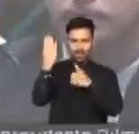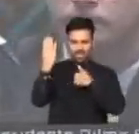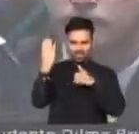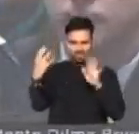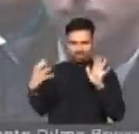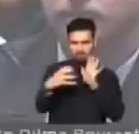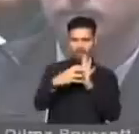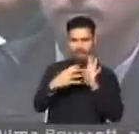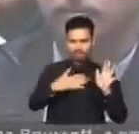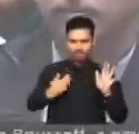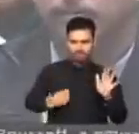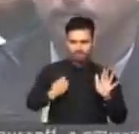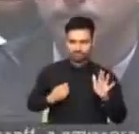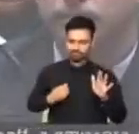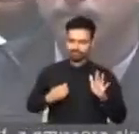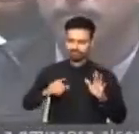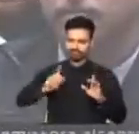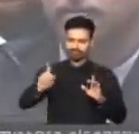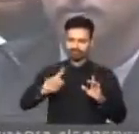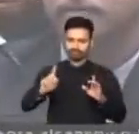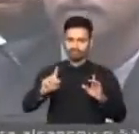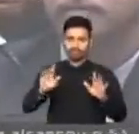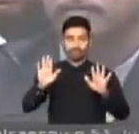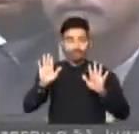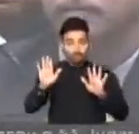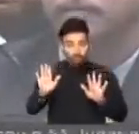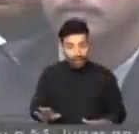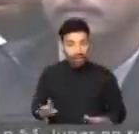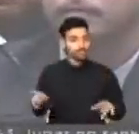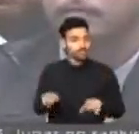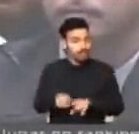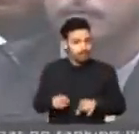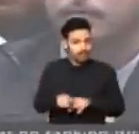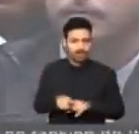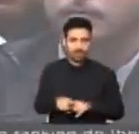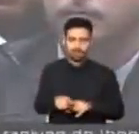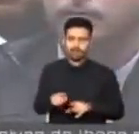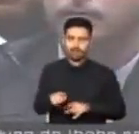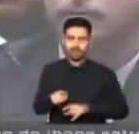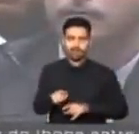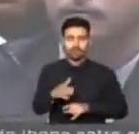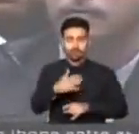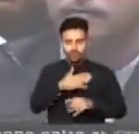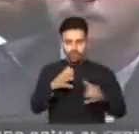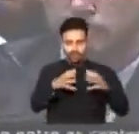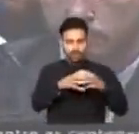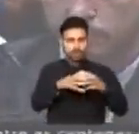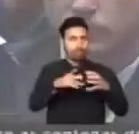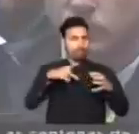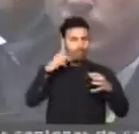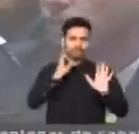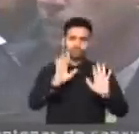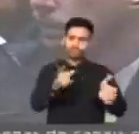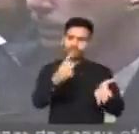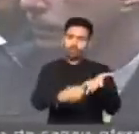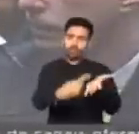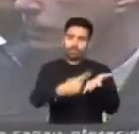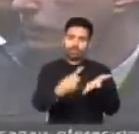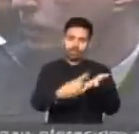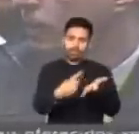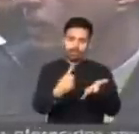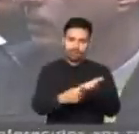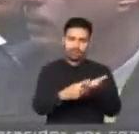e a da minha família. Mas não posso desrespeitar a orientação do meu partido, que fechou questão